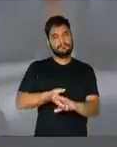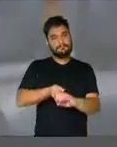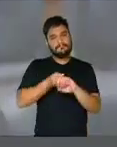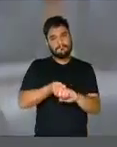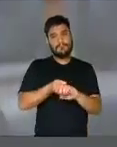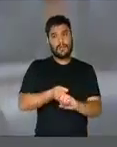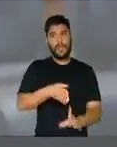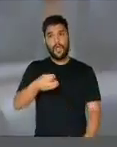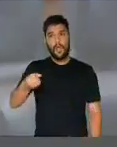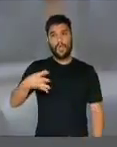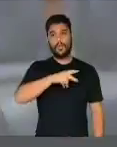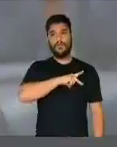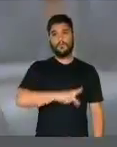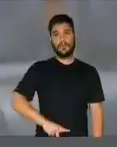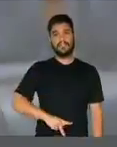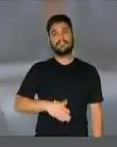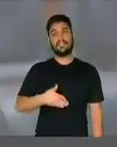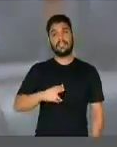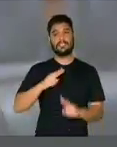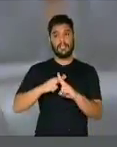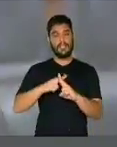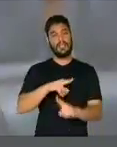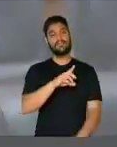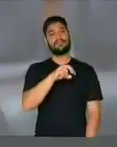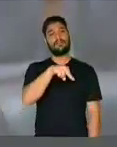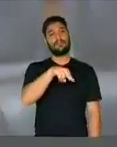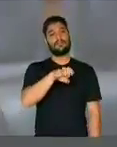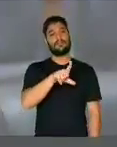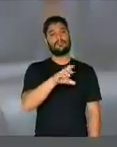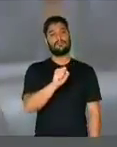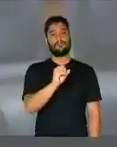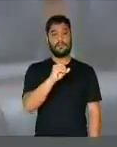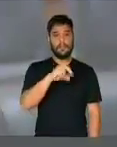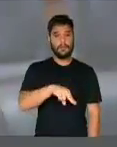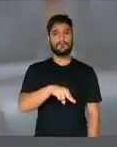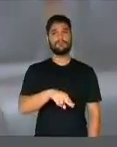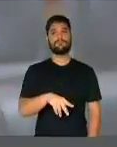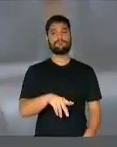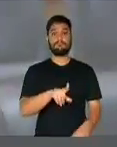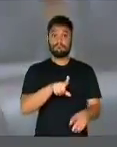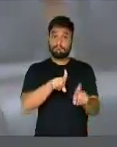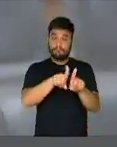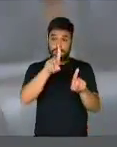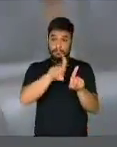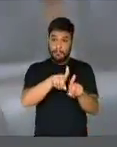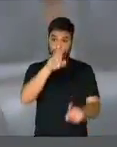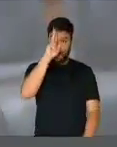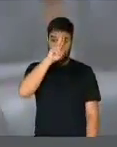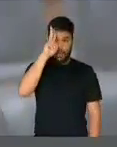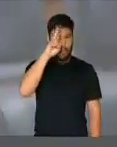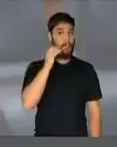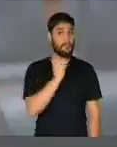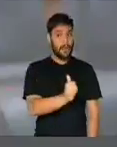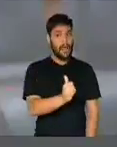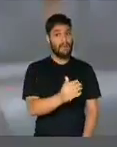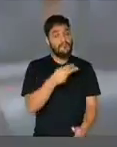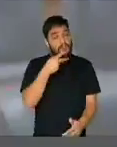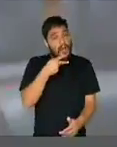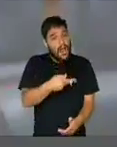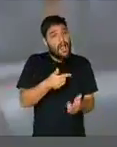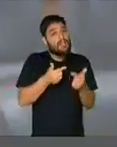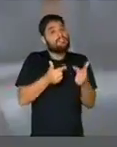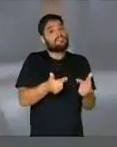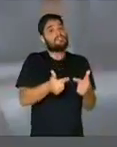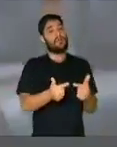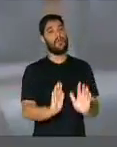saudar o novo presidente da Caixa Econômica, o doutor Nelson, fazer um alerta a ele, ao mesmo tempo desejar sorte, fazer